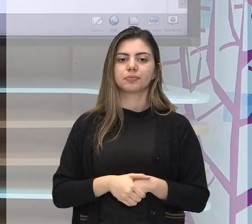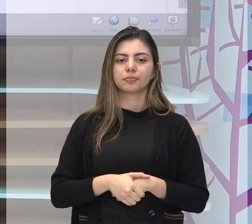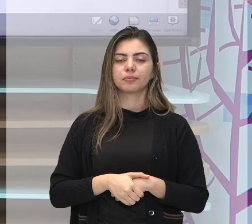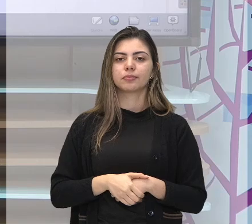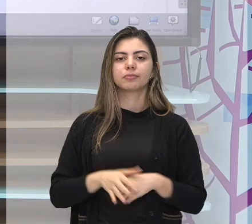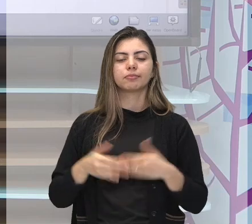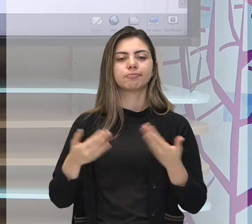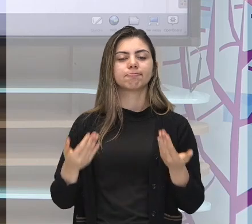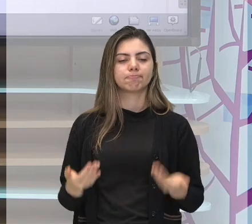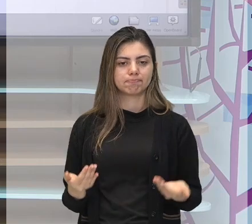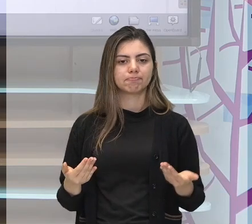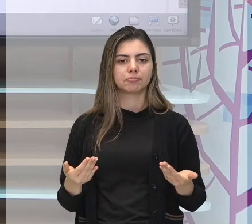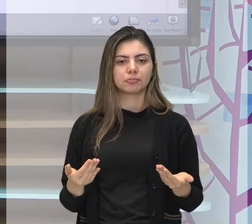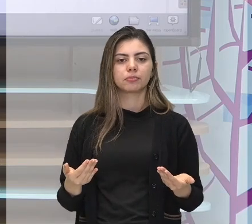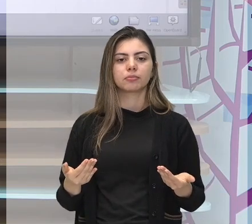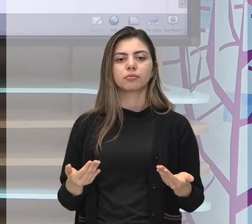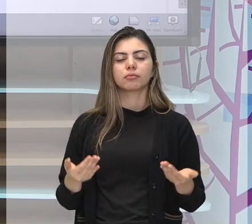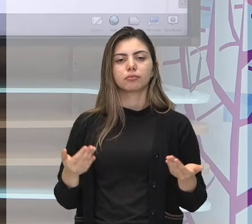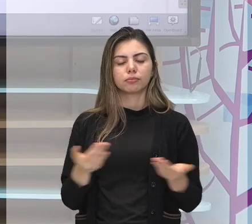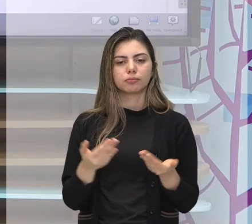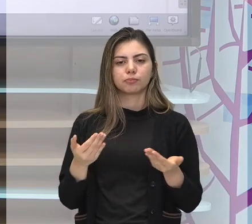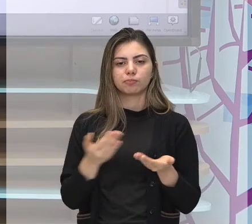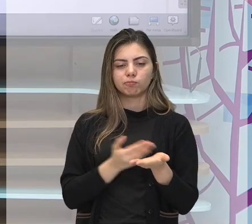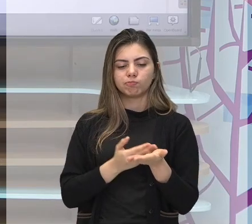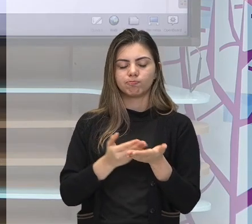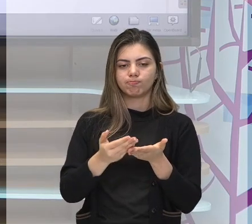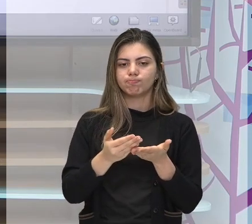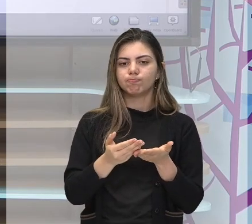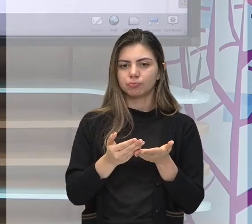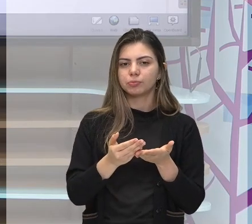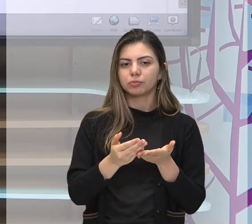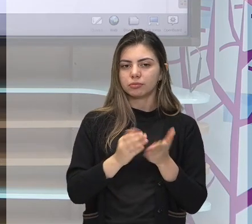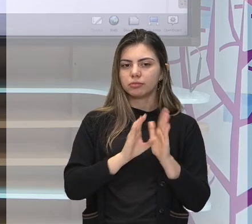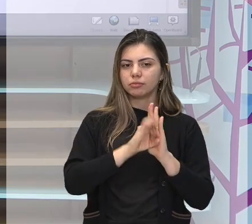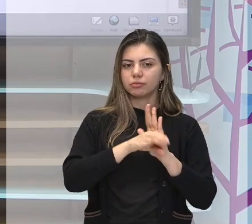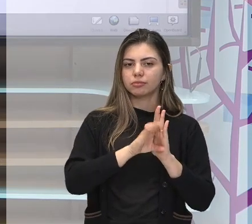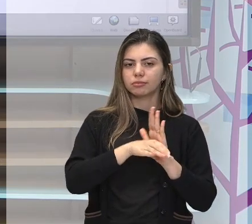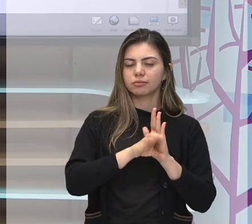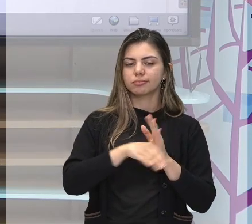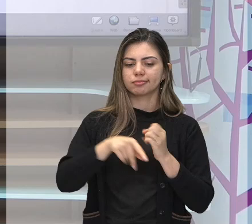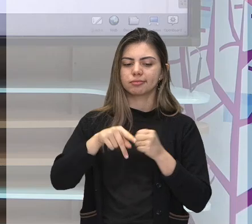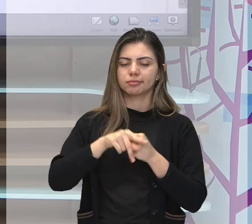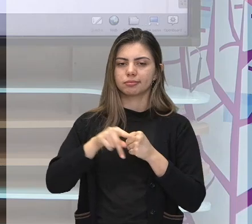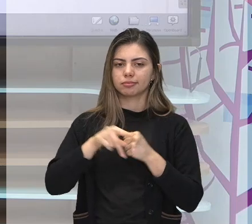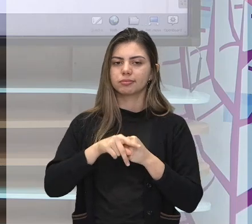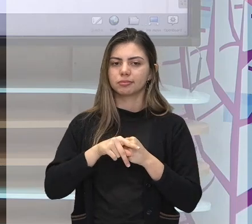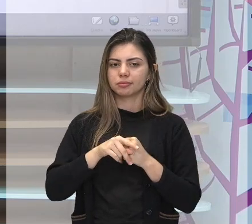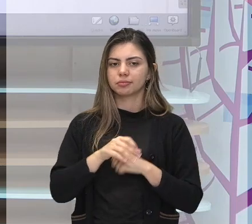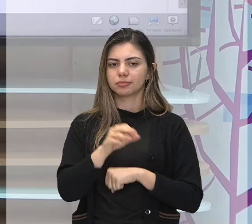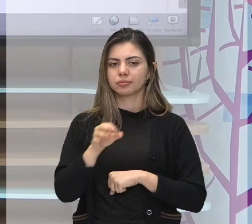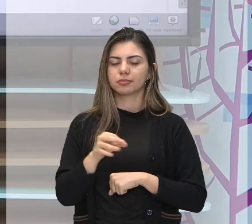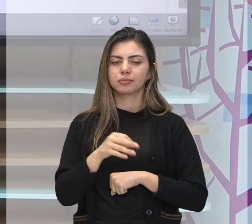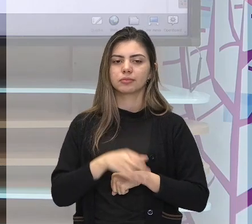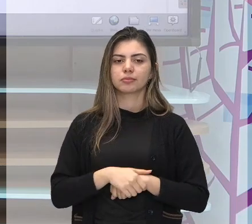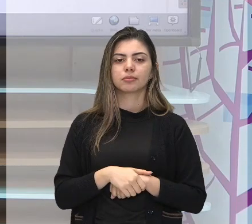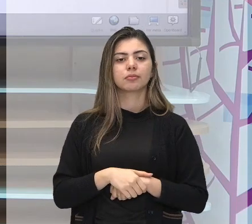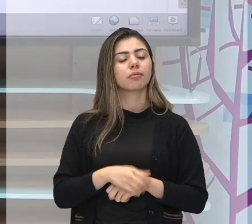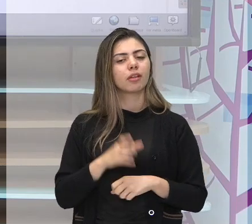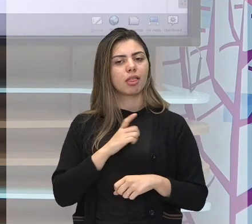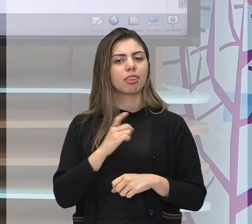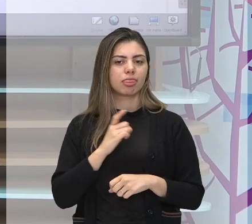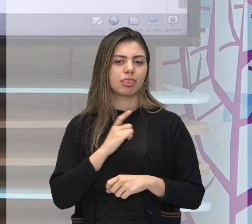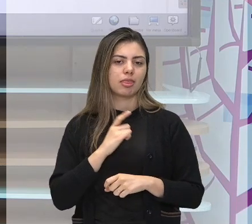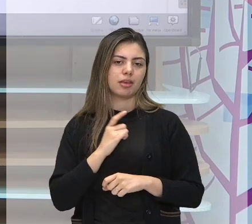Então, o enunciado do conceito, basicamente, sobre o pronome, ele faz